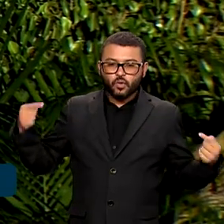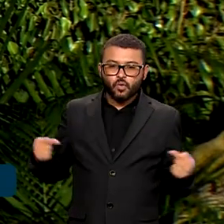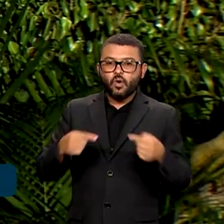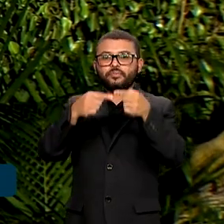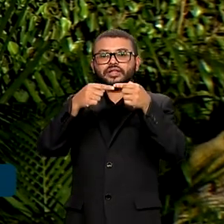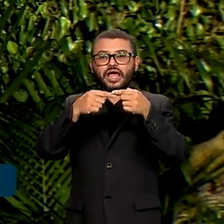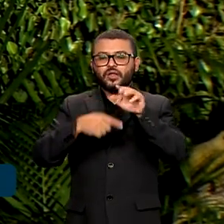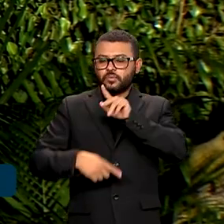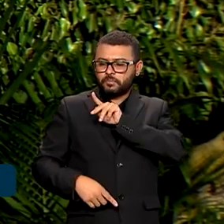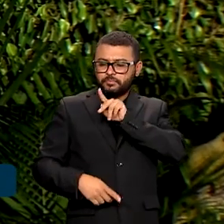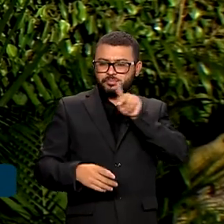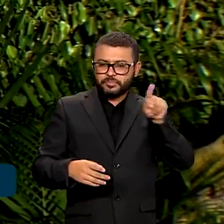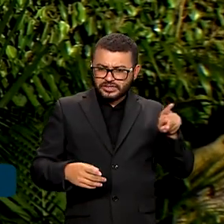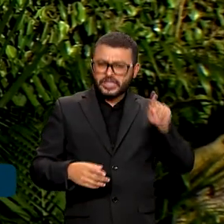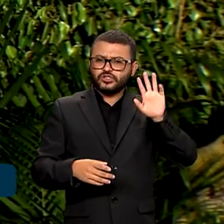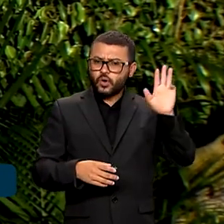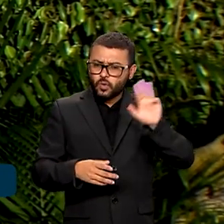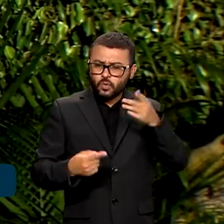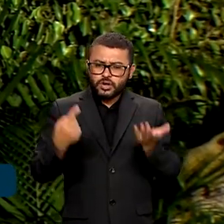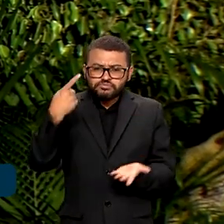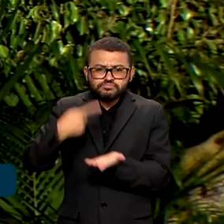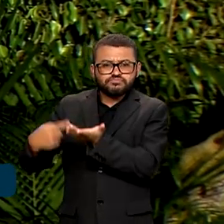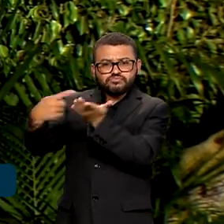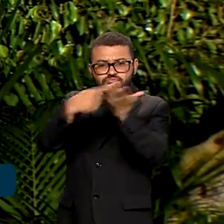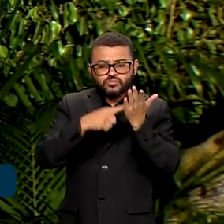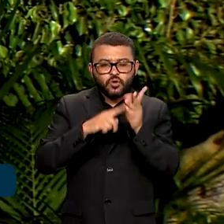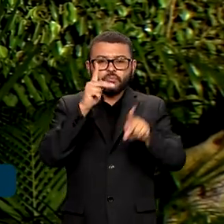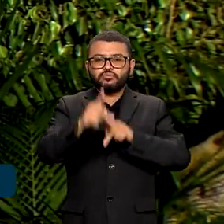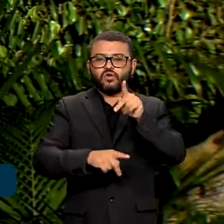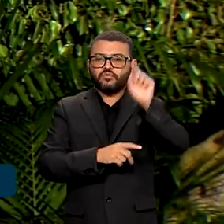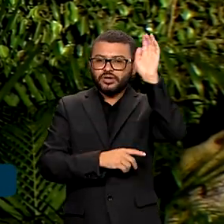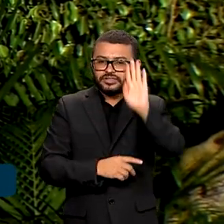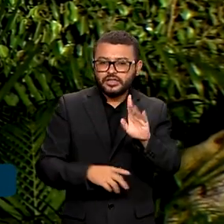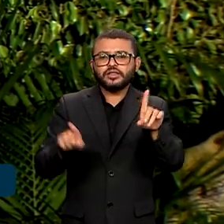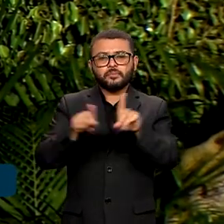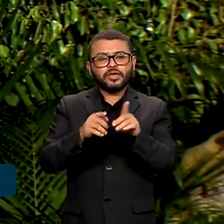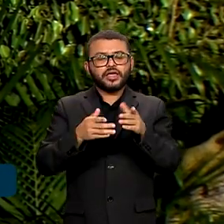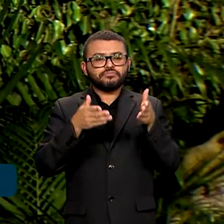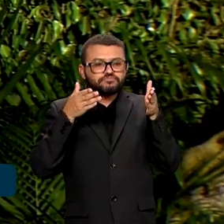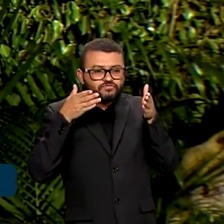compromisso do presidente Lula com o povo brasileiro e com a Amazônia.